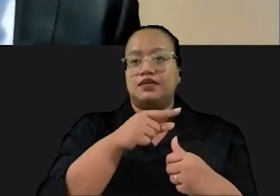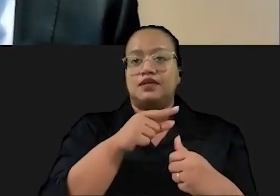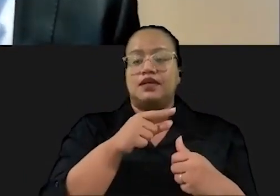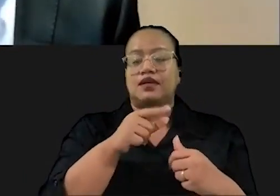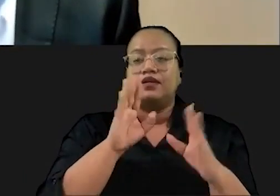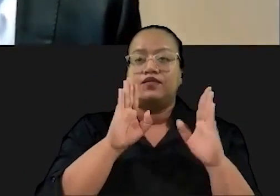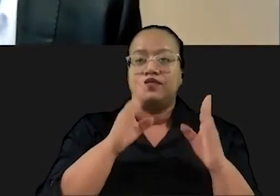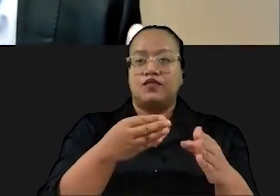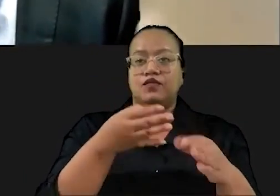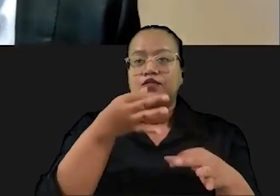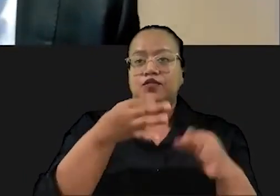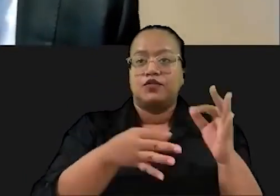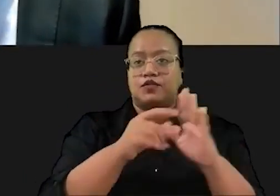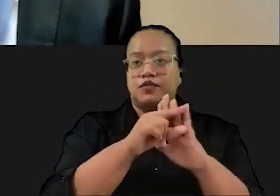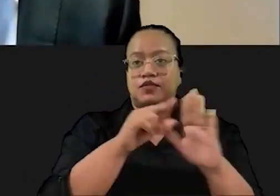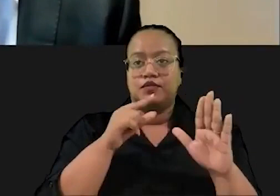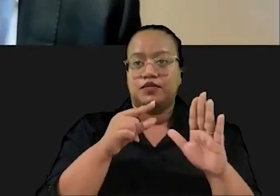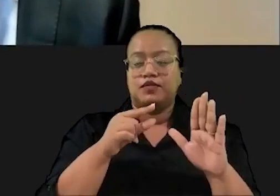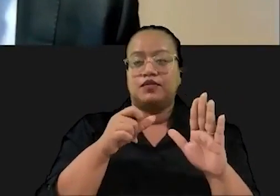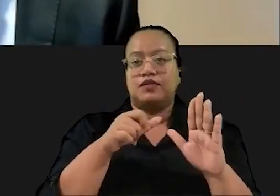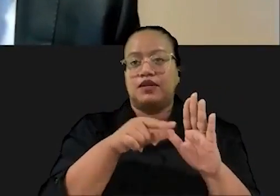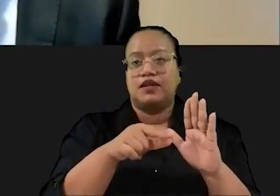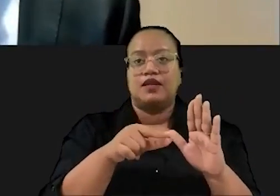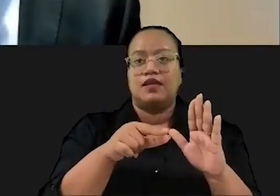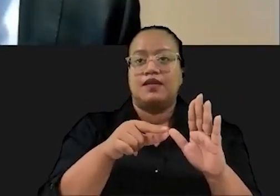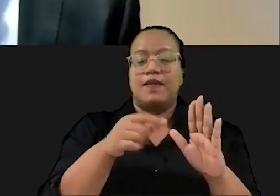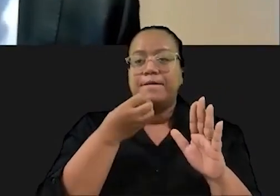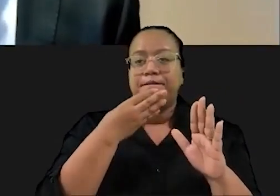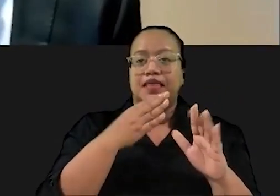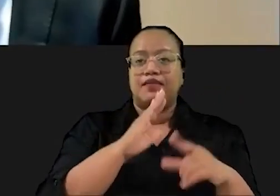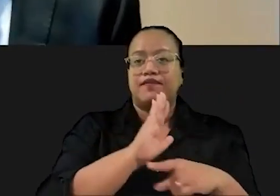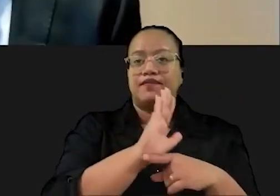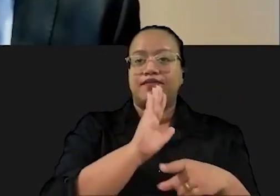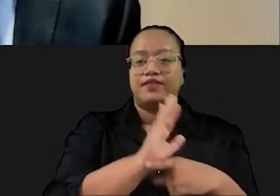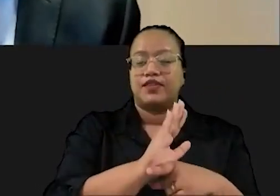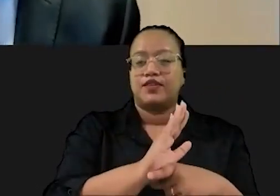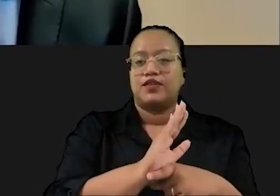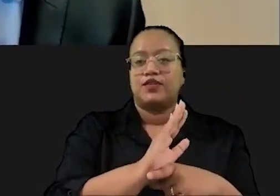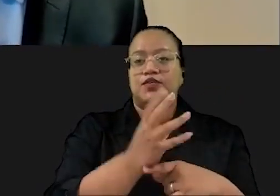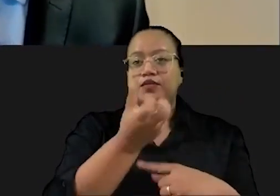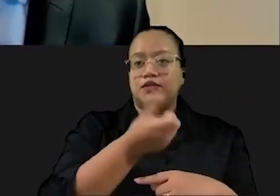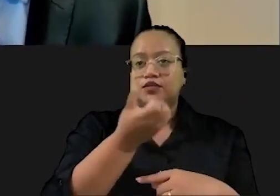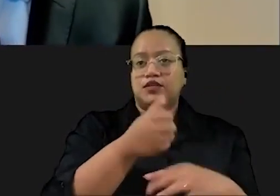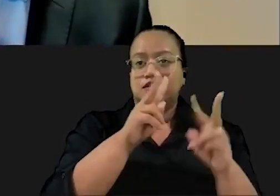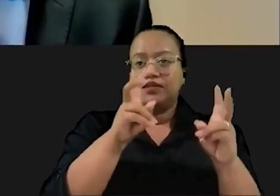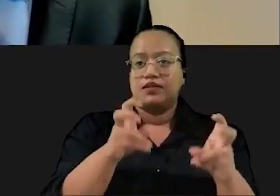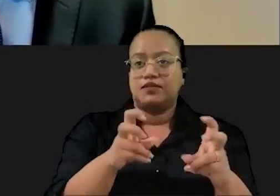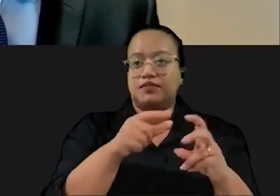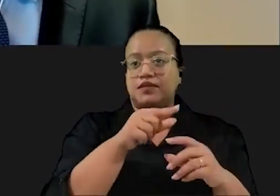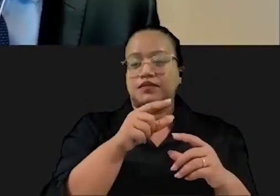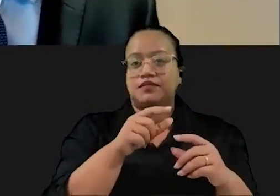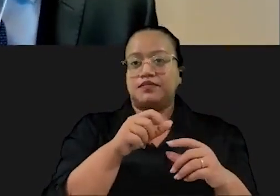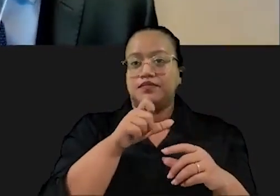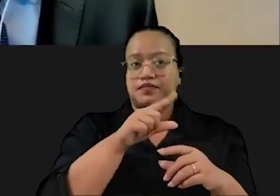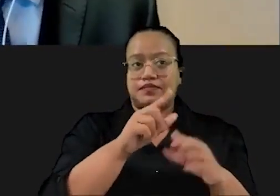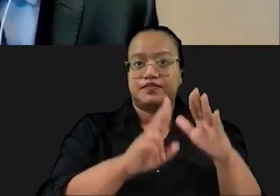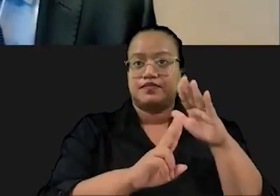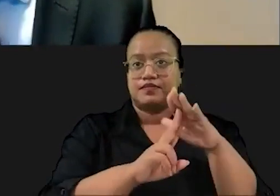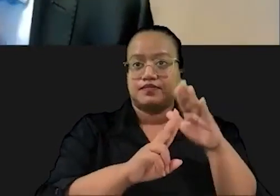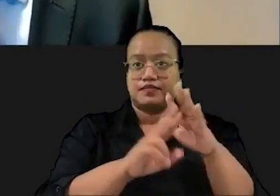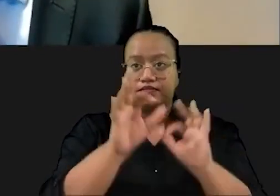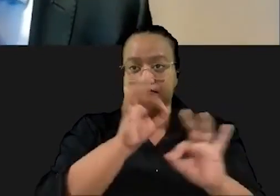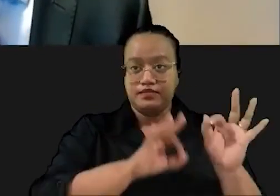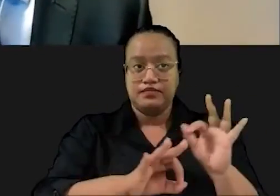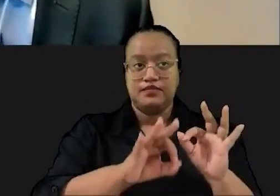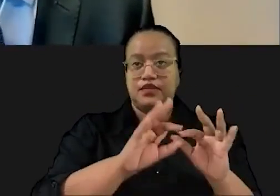por incapacidade. Aquele fluxo, uma vez que ele é desenhado, ele passa a valer para todas as unidades. Então, se eu acerto